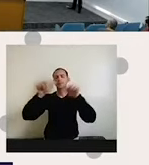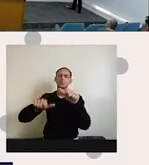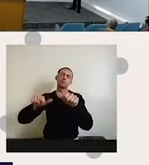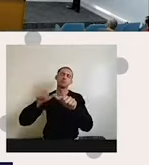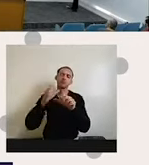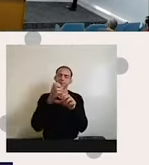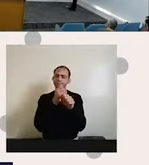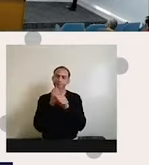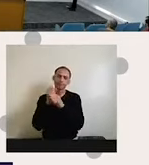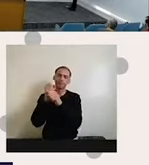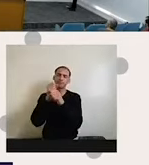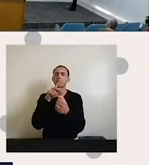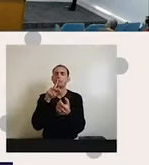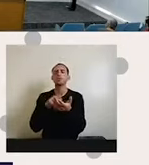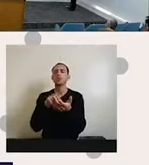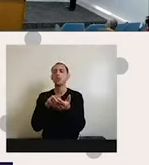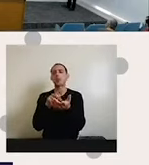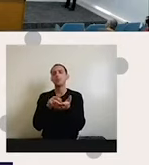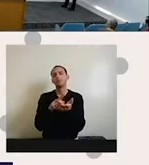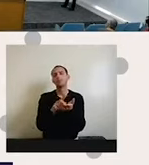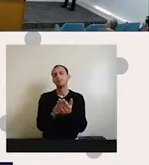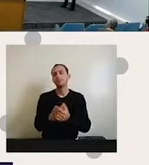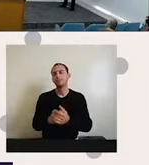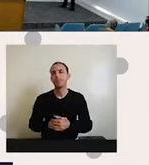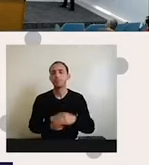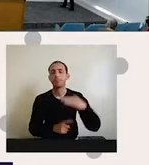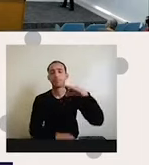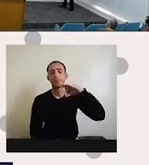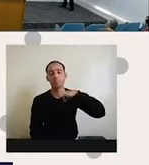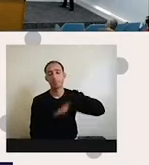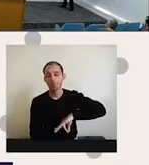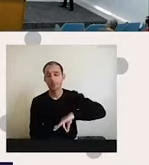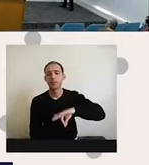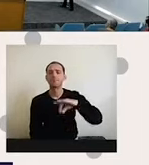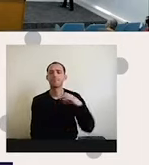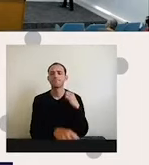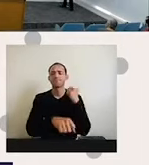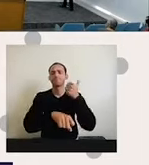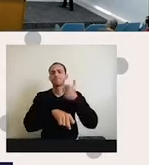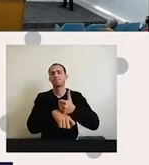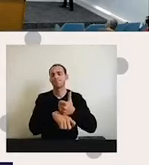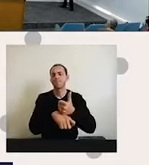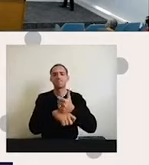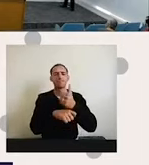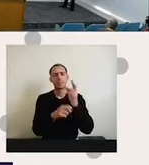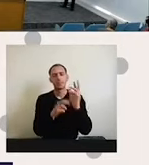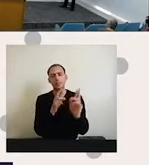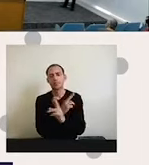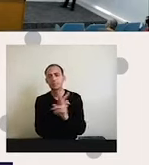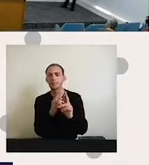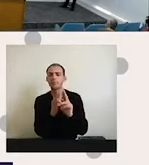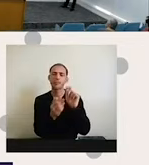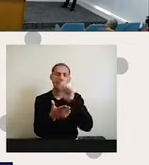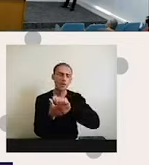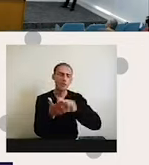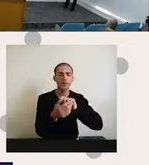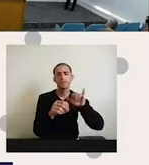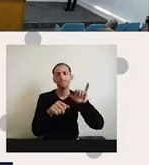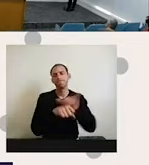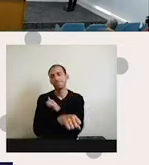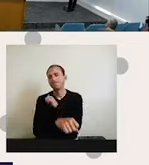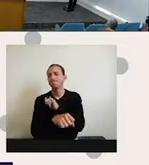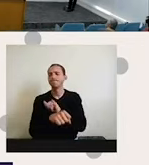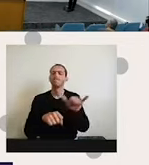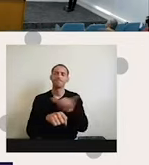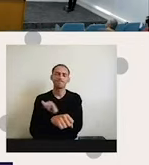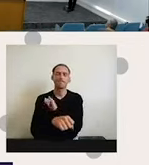estatística, ou seja, baseado no estudo epidemiológico, entre a Classificação Nacional de Atividades Econômicas e os CIDs, que